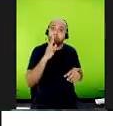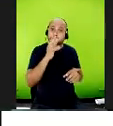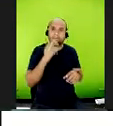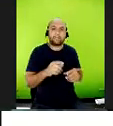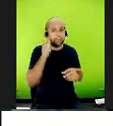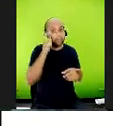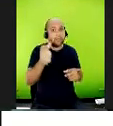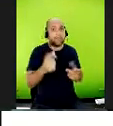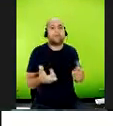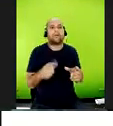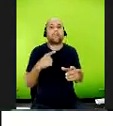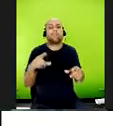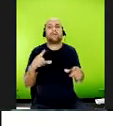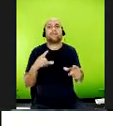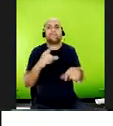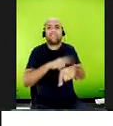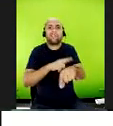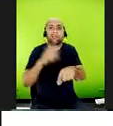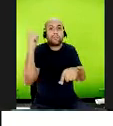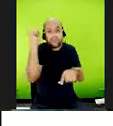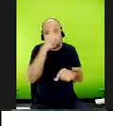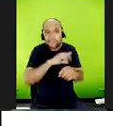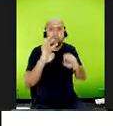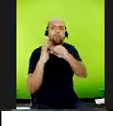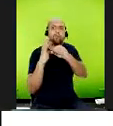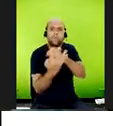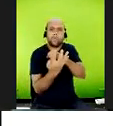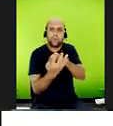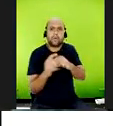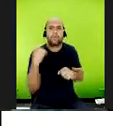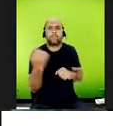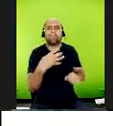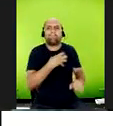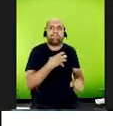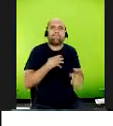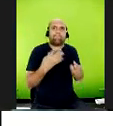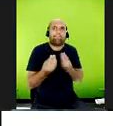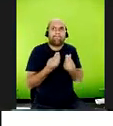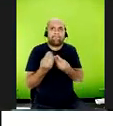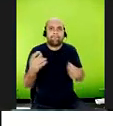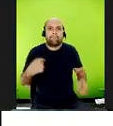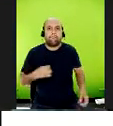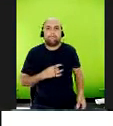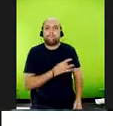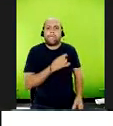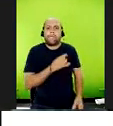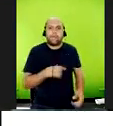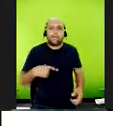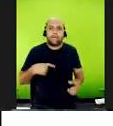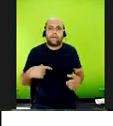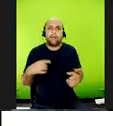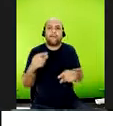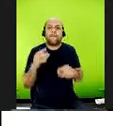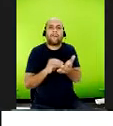mesmo no momento tão difícil como esse de pandemia que a gente sente medo e a gente sente insegurança